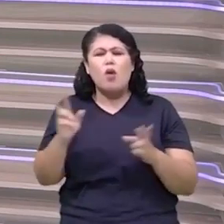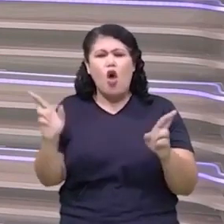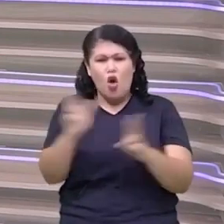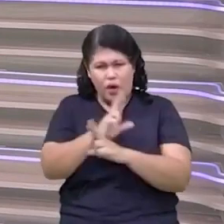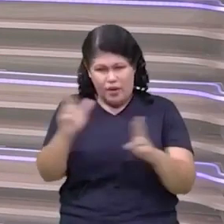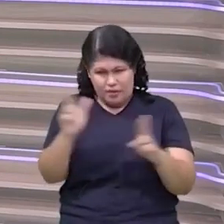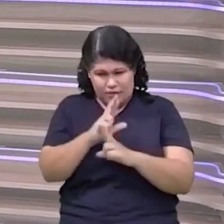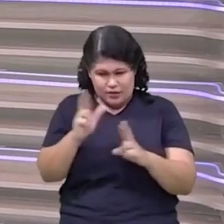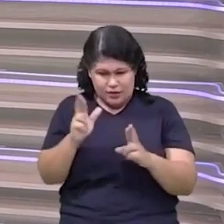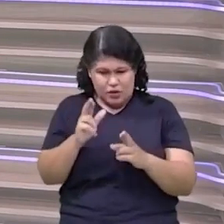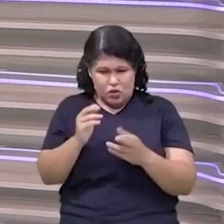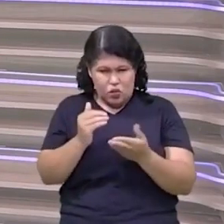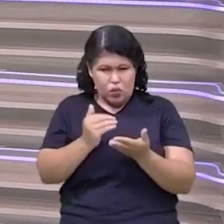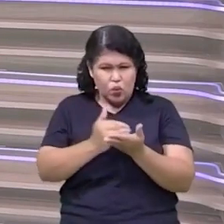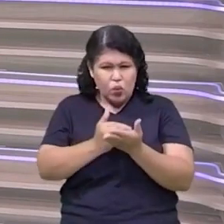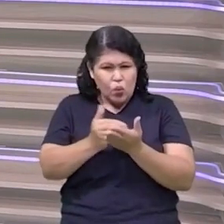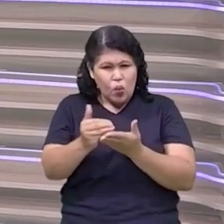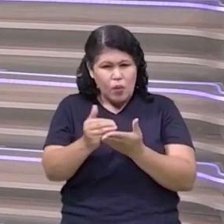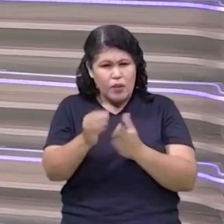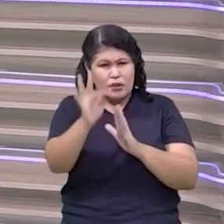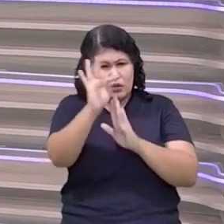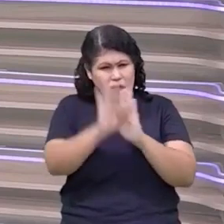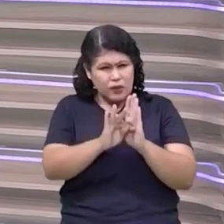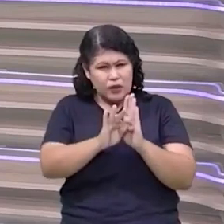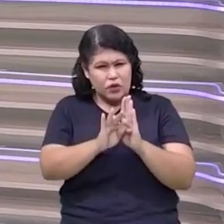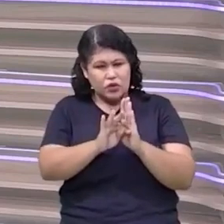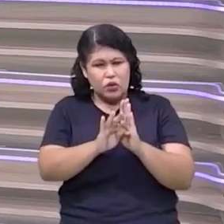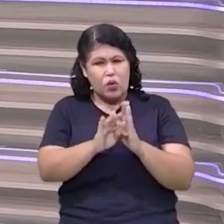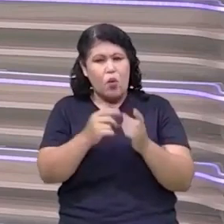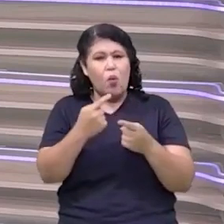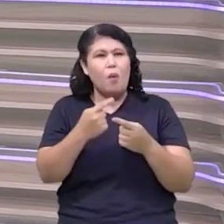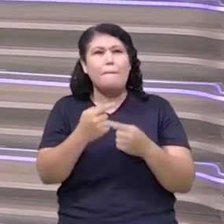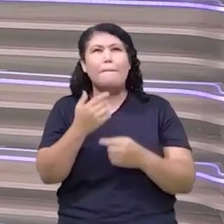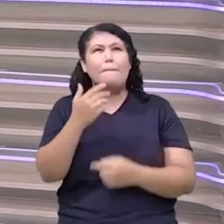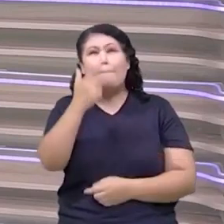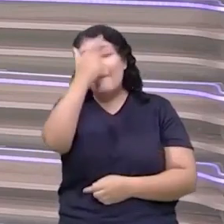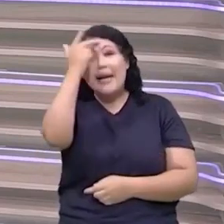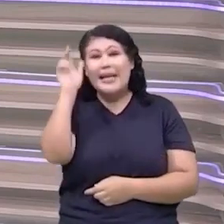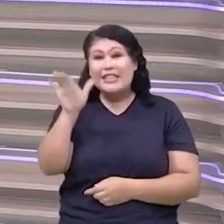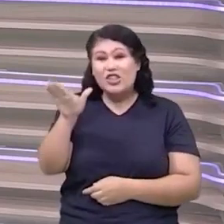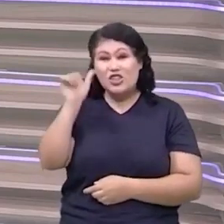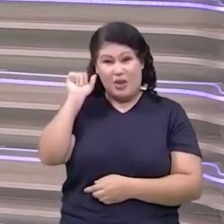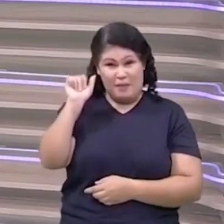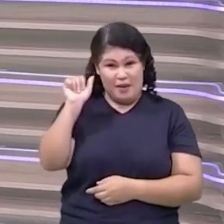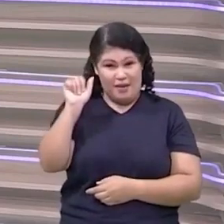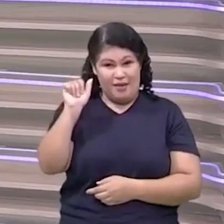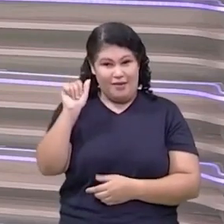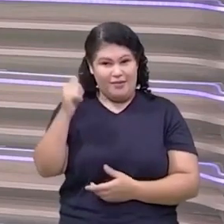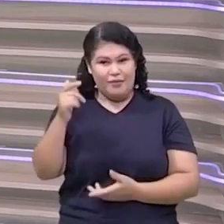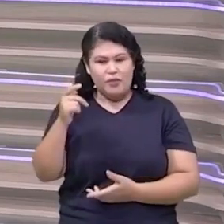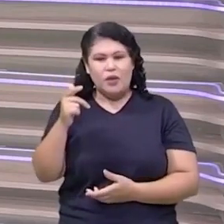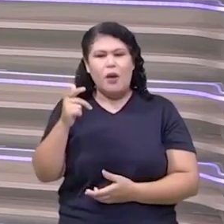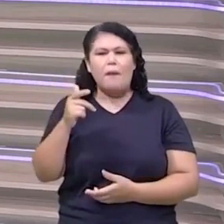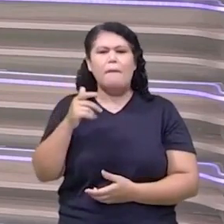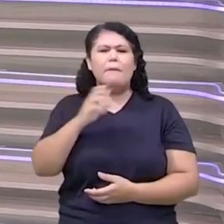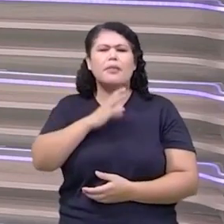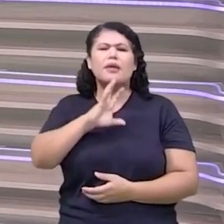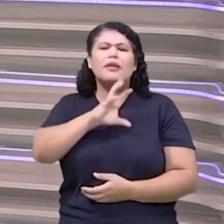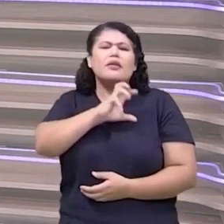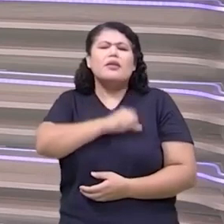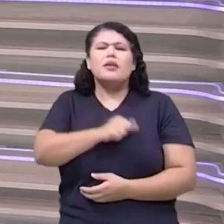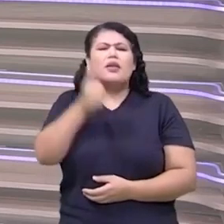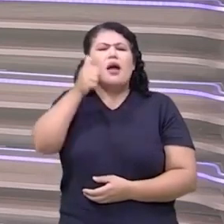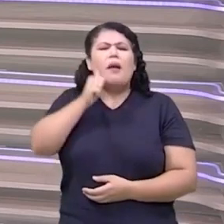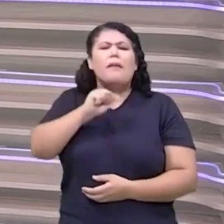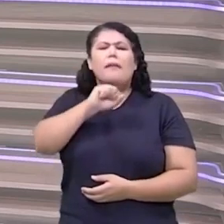relação inicial com o meu texto. É uma chamada. Eu vou dizer querida, ou então, querida mamãe,